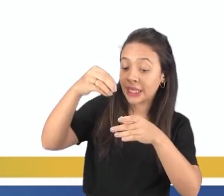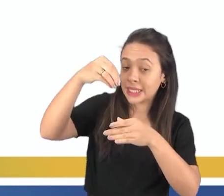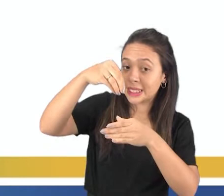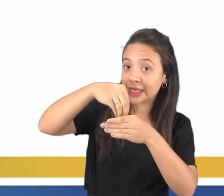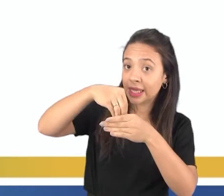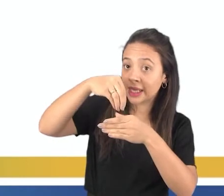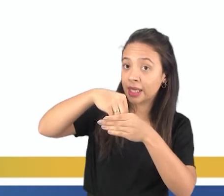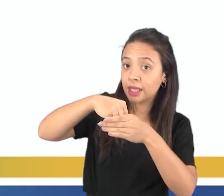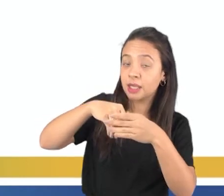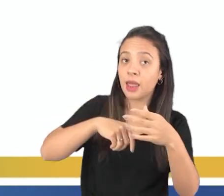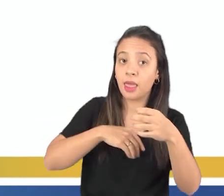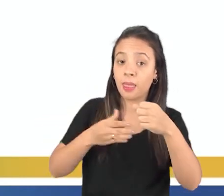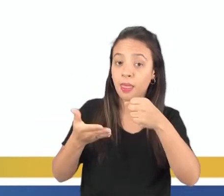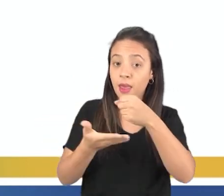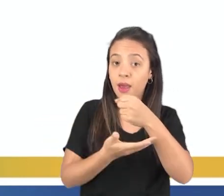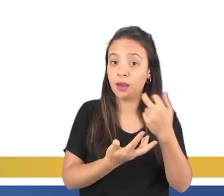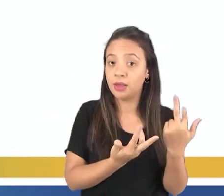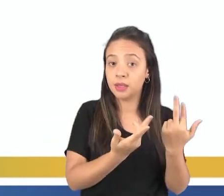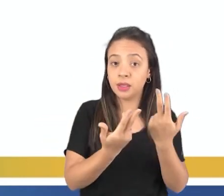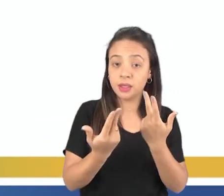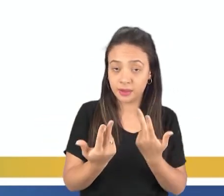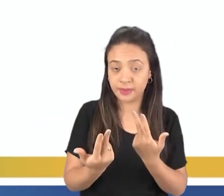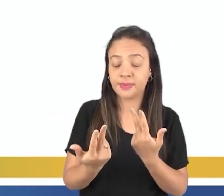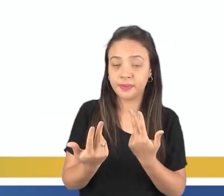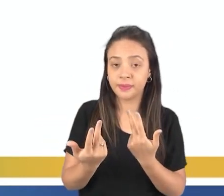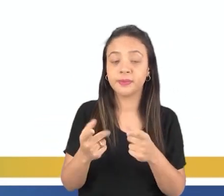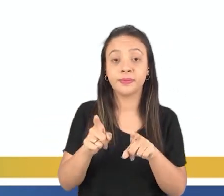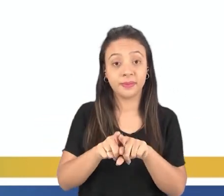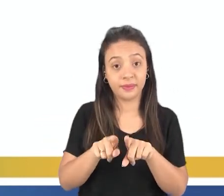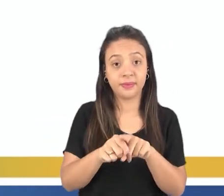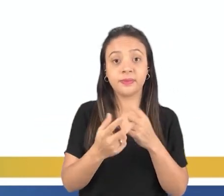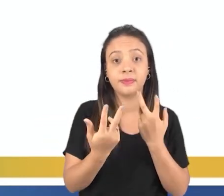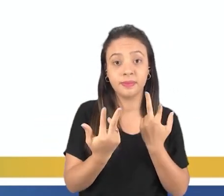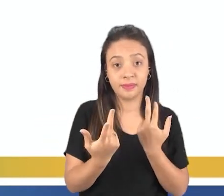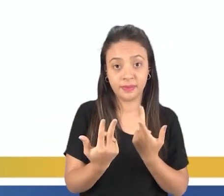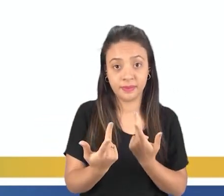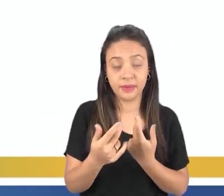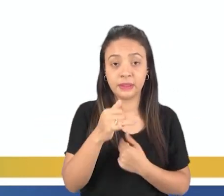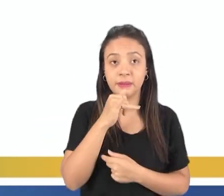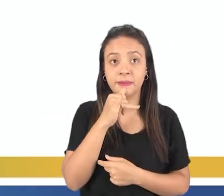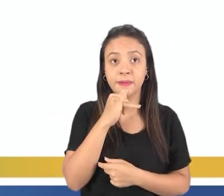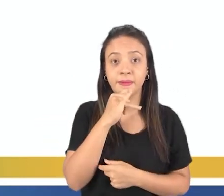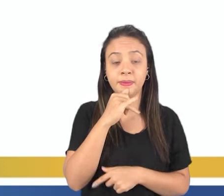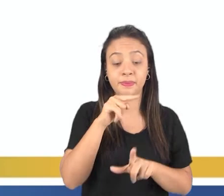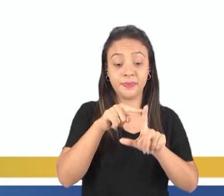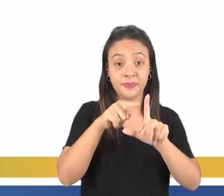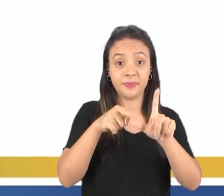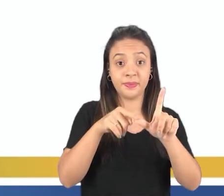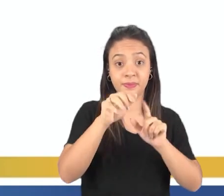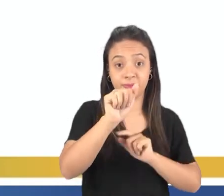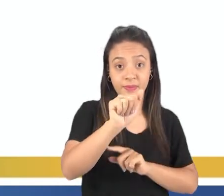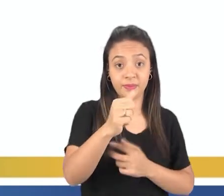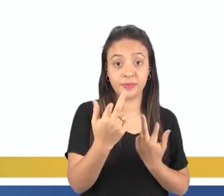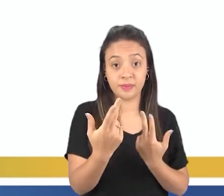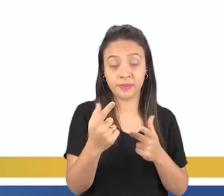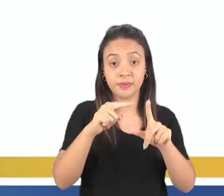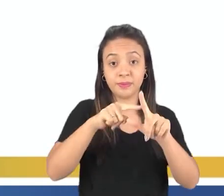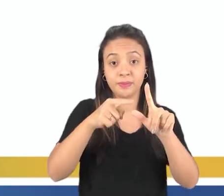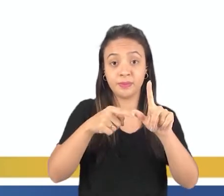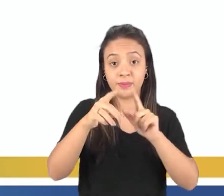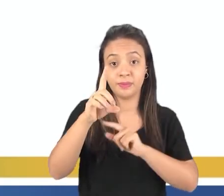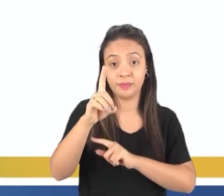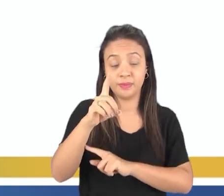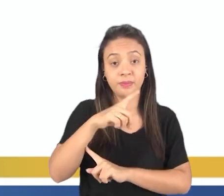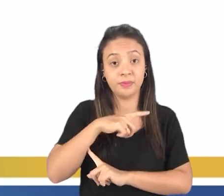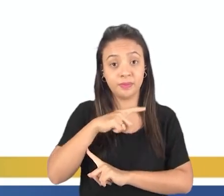de mesma base, eles são congruentes. Então, no caso aí, ó, o ângulo A, ele é congruente ao ângulo D, né? Tem